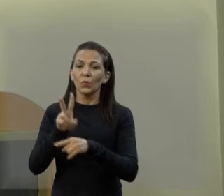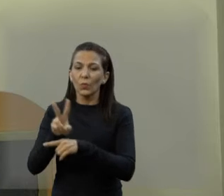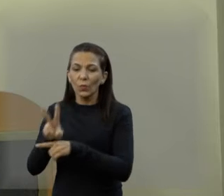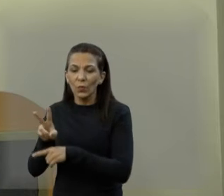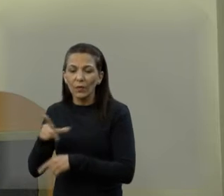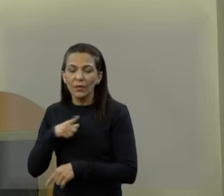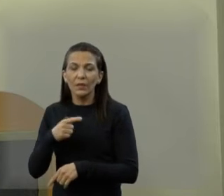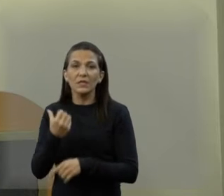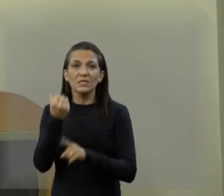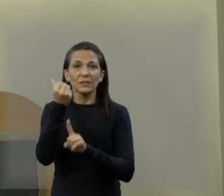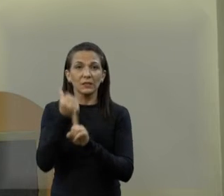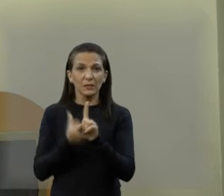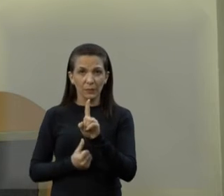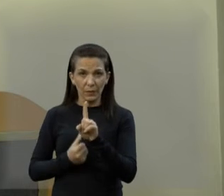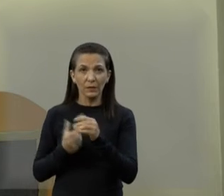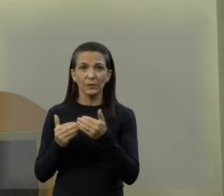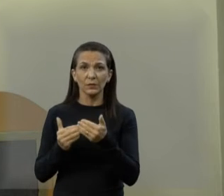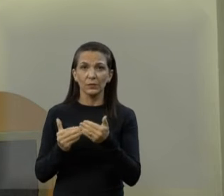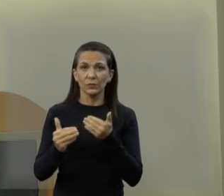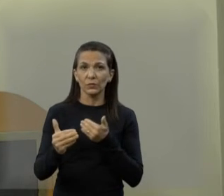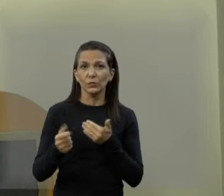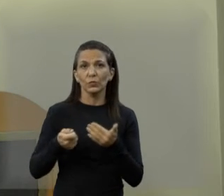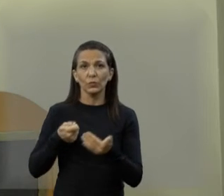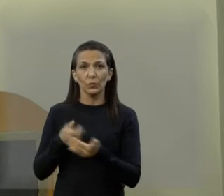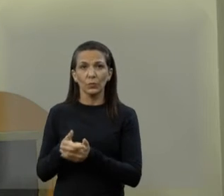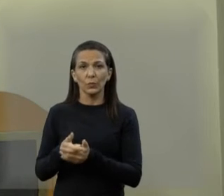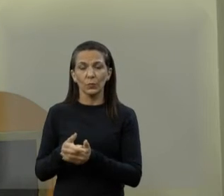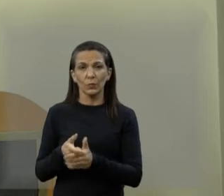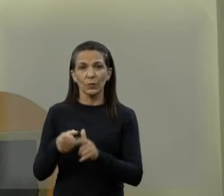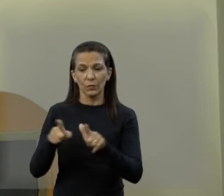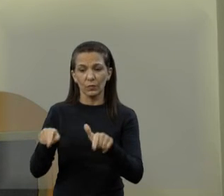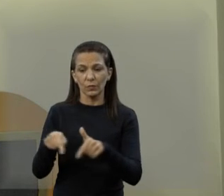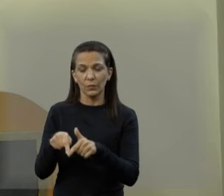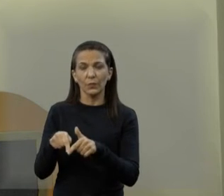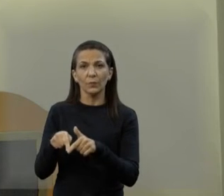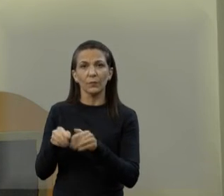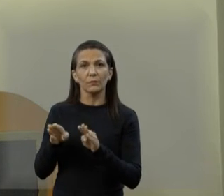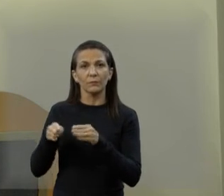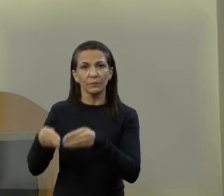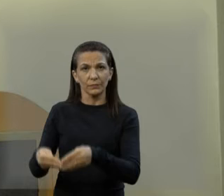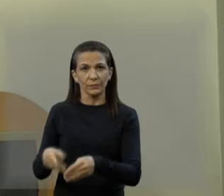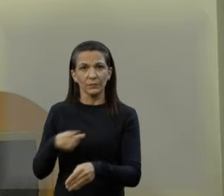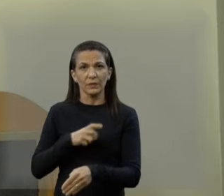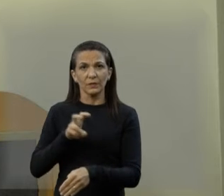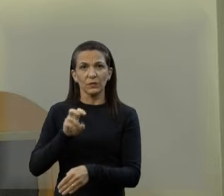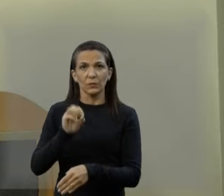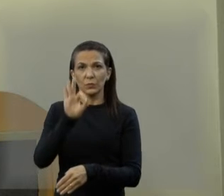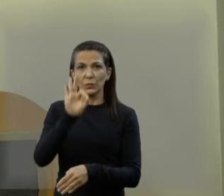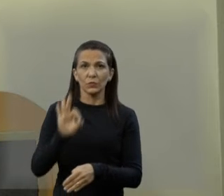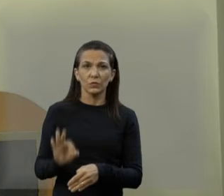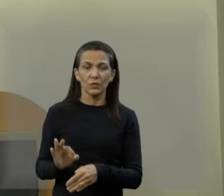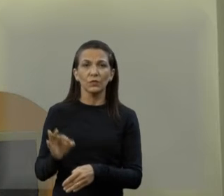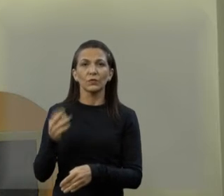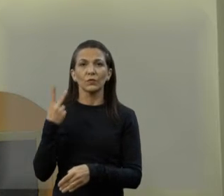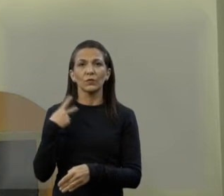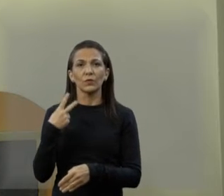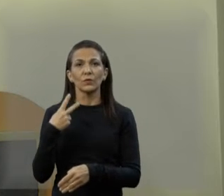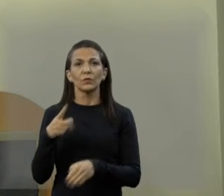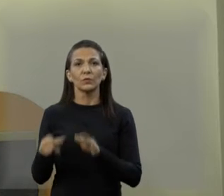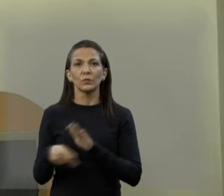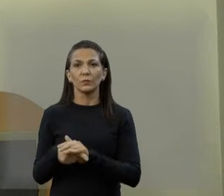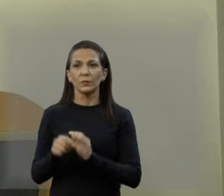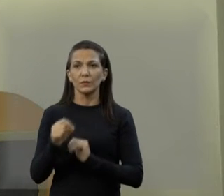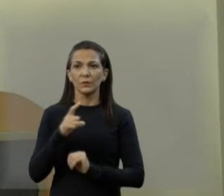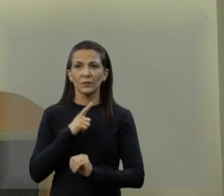ocorrerá em seis meses contados da aquisição sendo cobrados na ordem de 50 por cento dos preços públicos devidos e